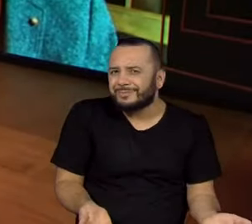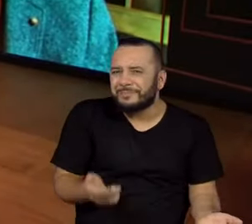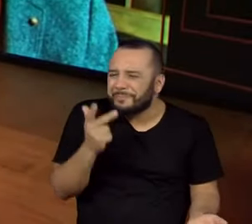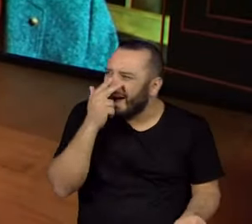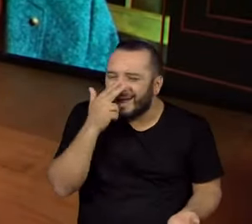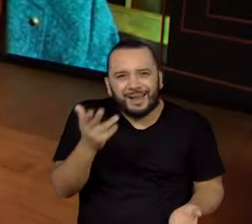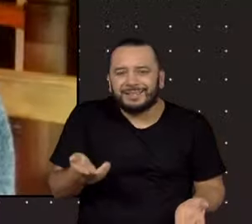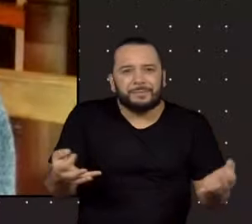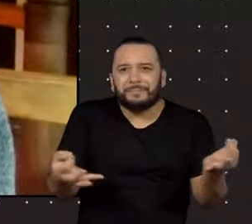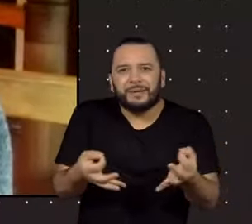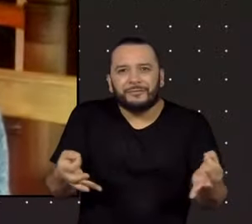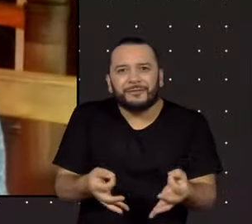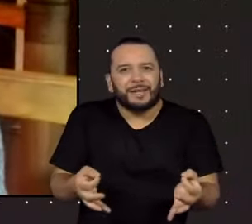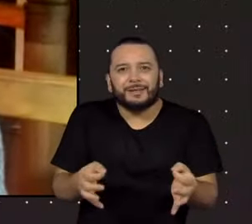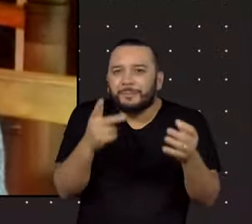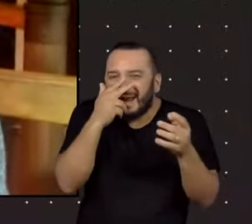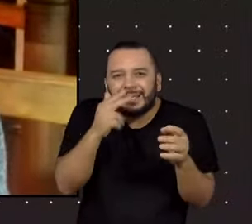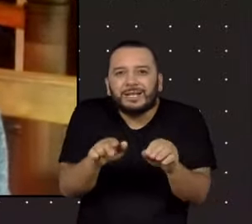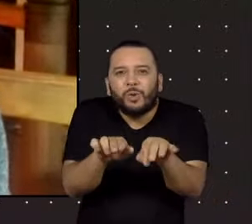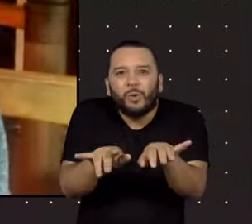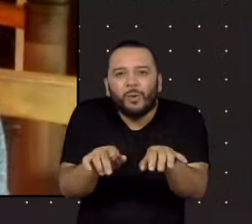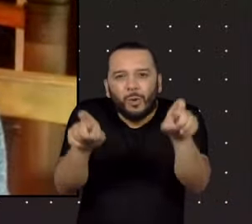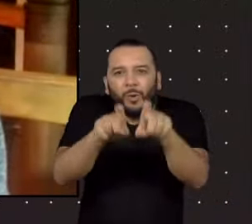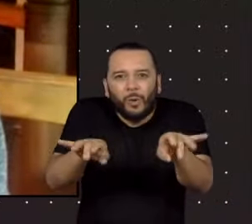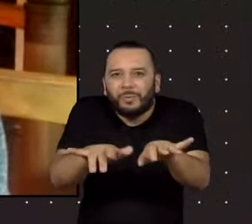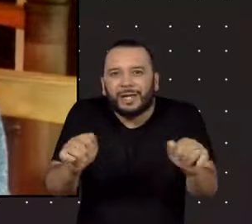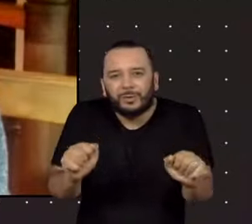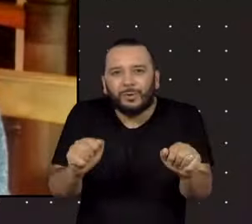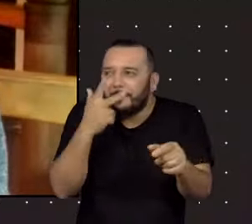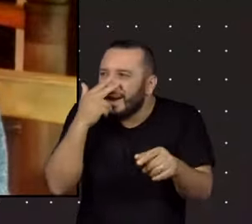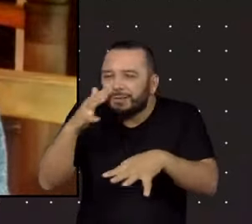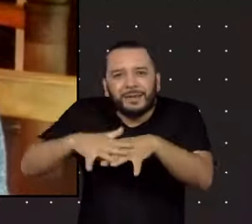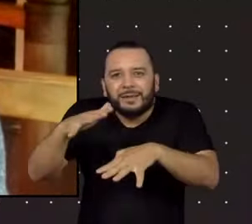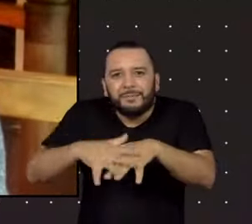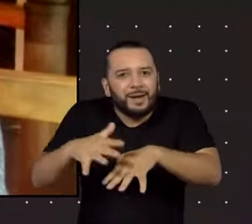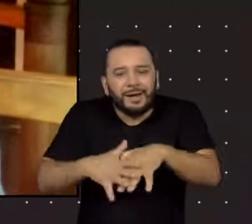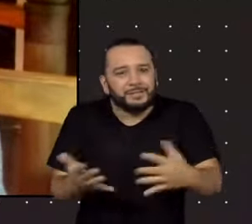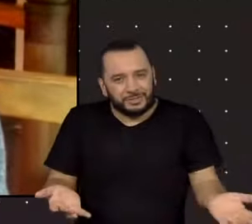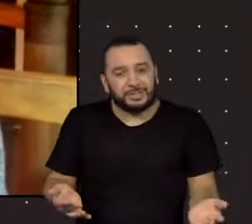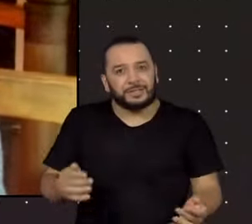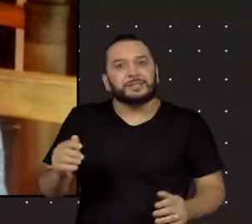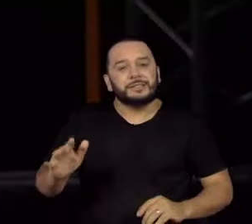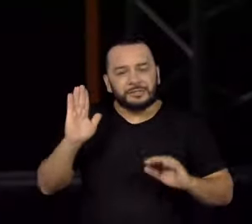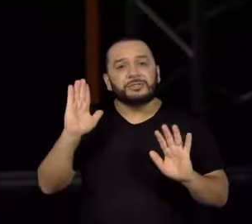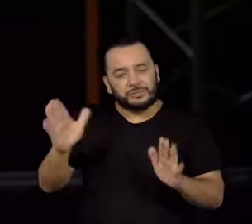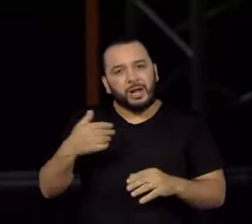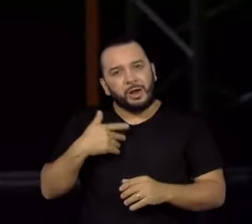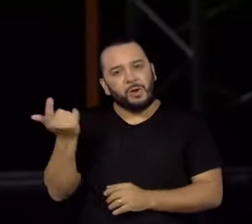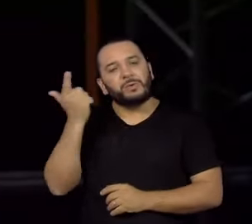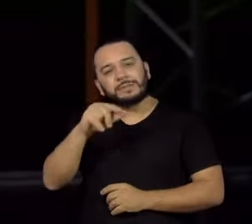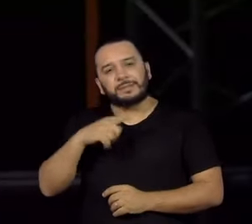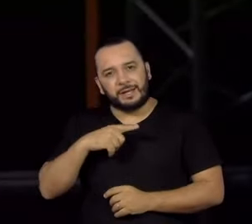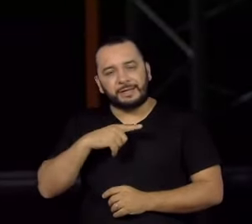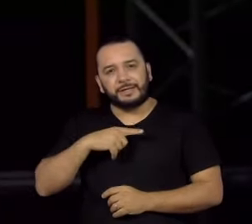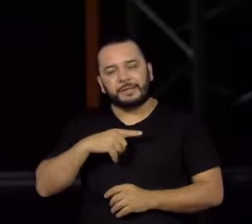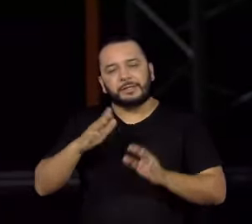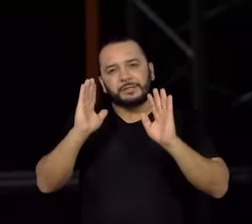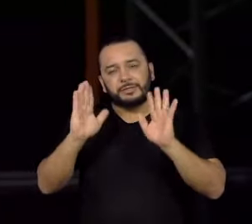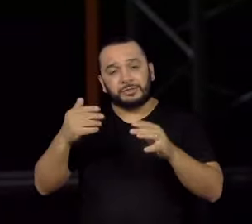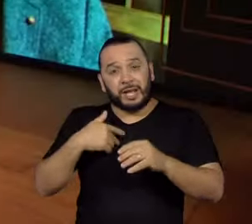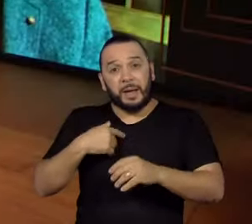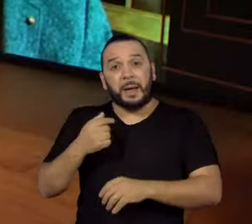não é possível fazer tanta matemática em cima de 5 linhas paralelas, né? Como foi feito durante